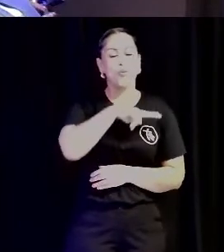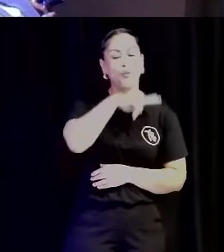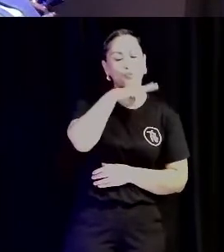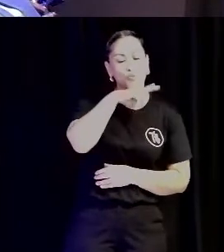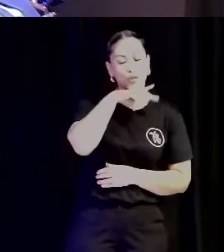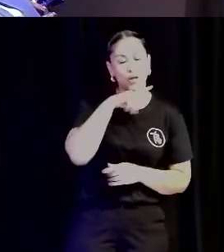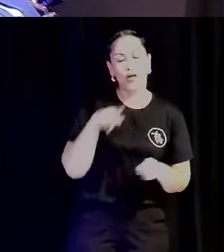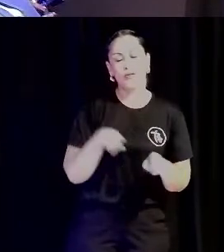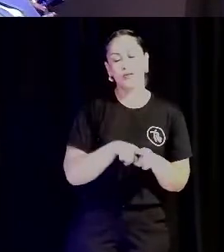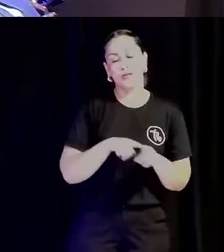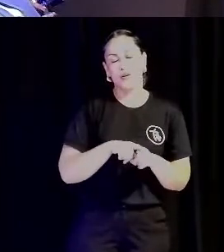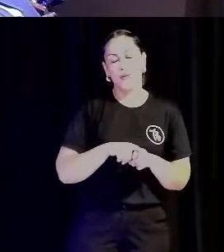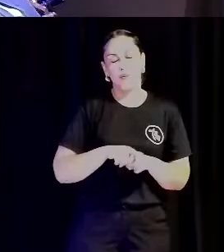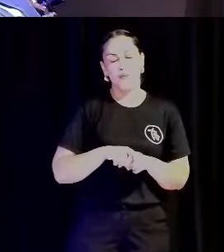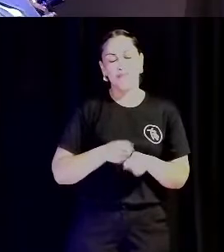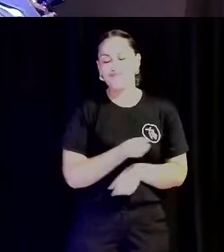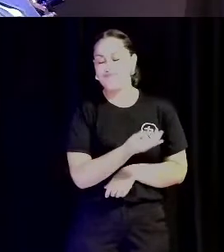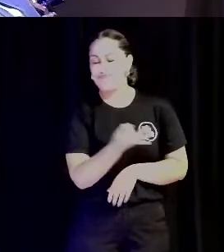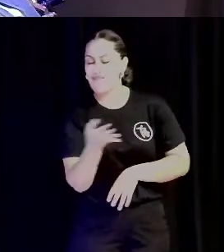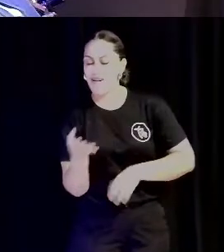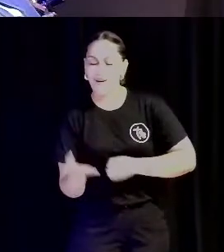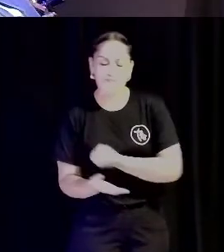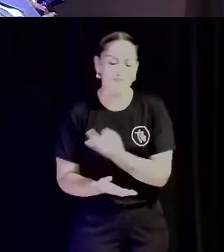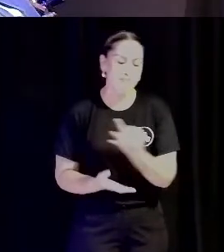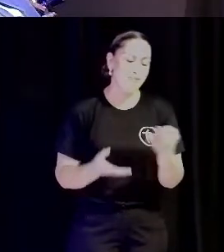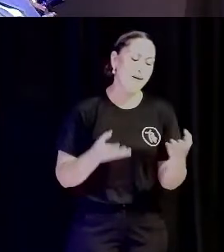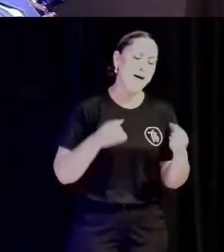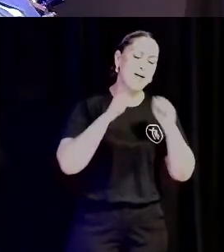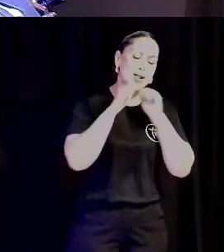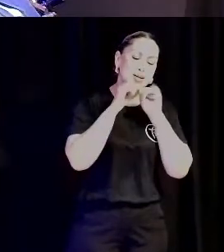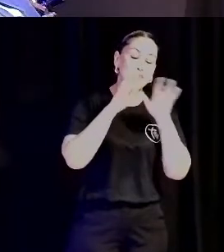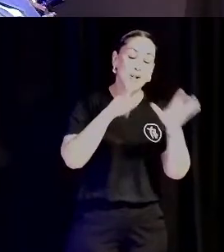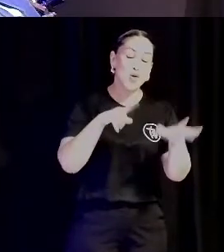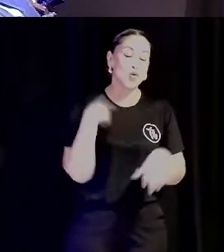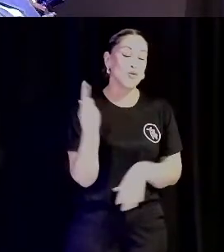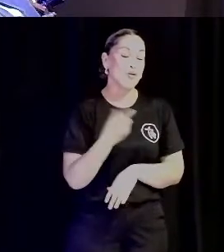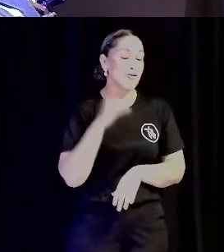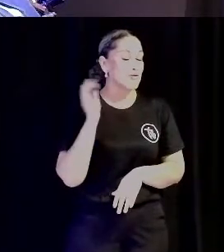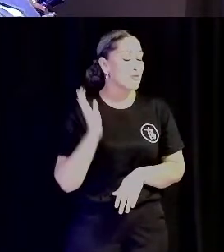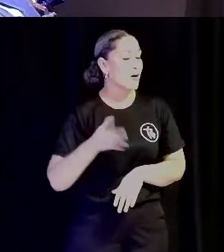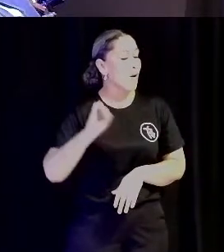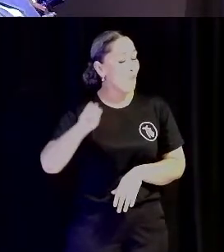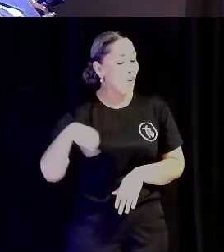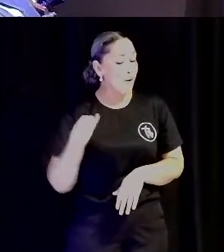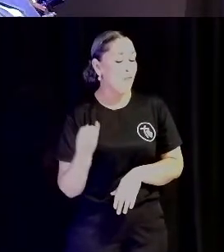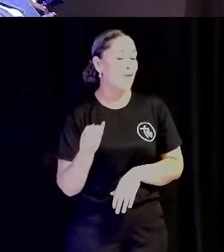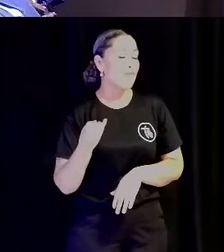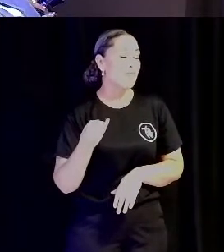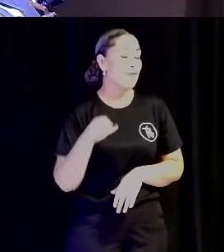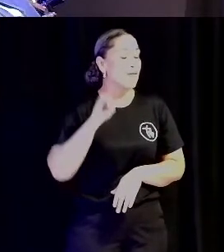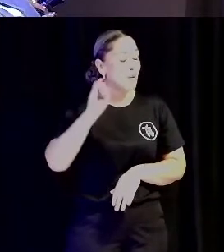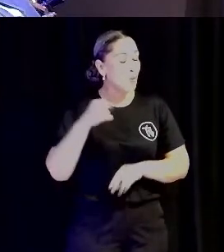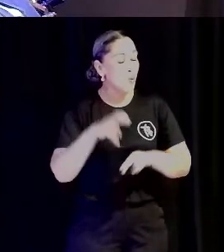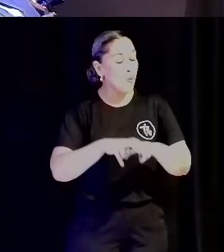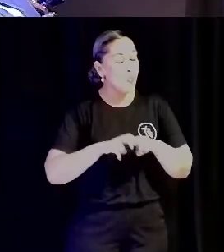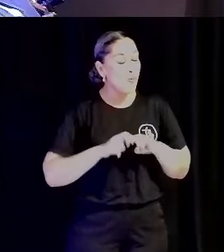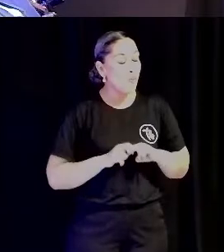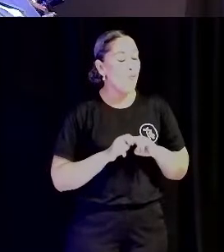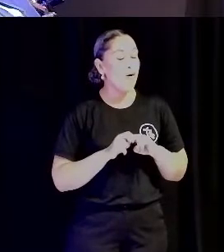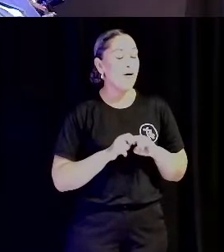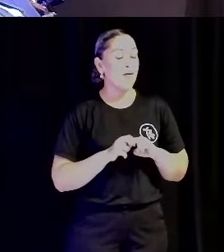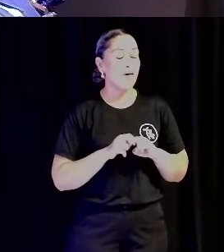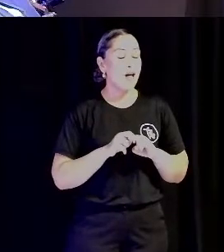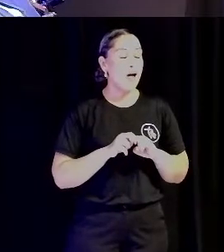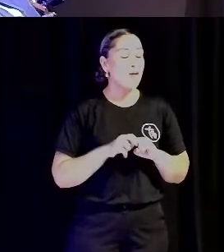tantas bênçãos que já desfrutamos aqui. E desfrutamos por causa dele, em primeiro